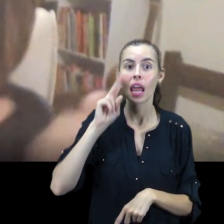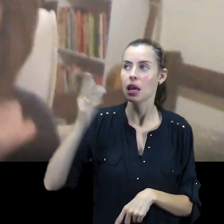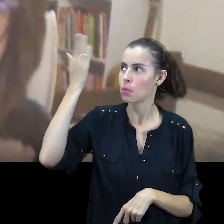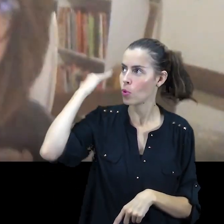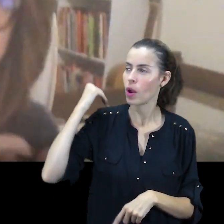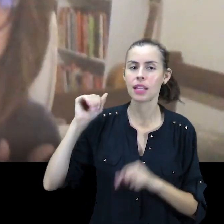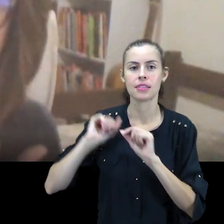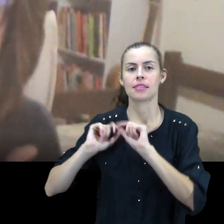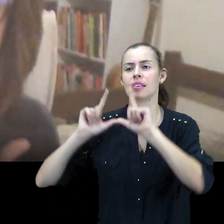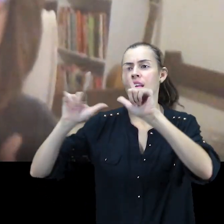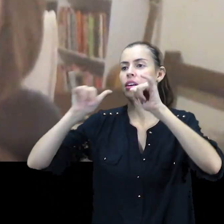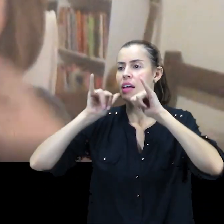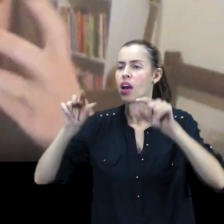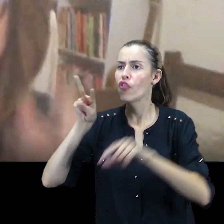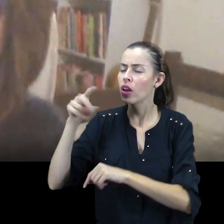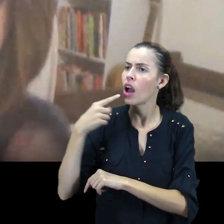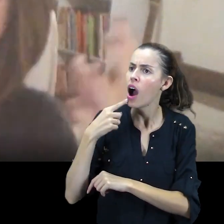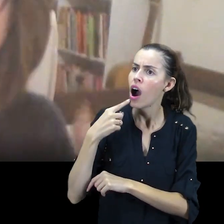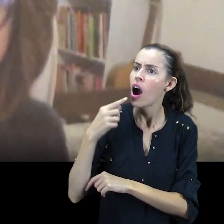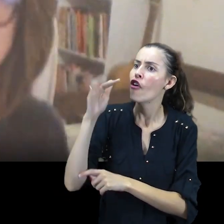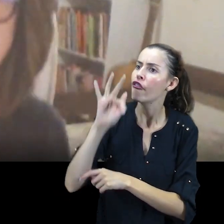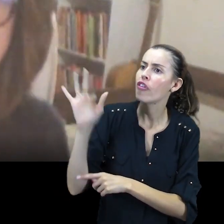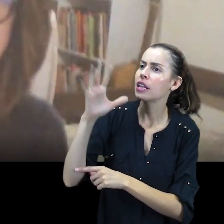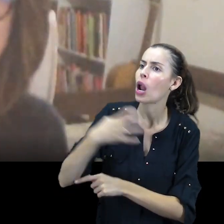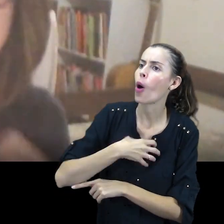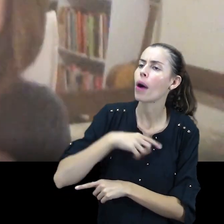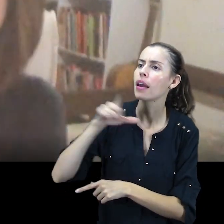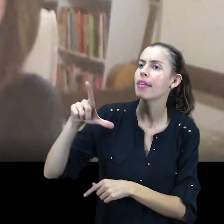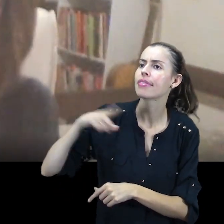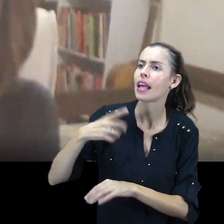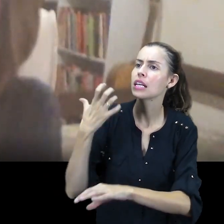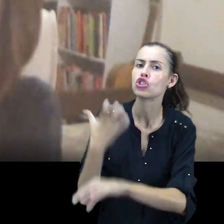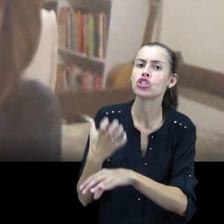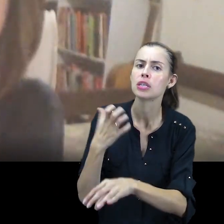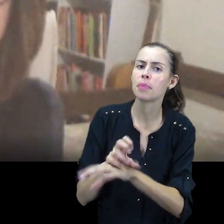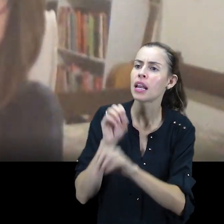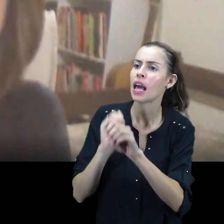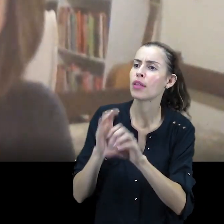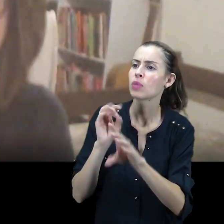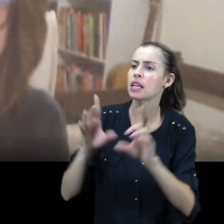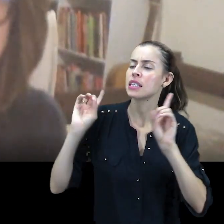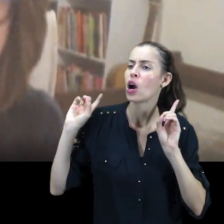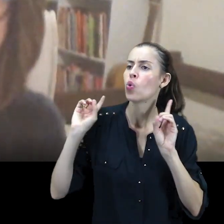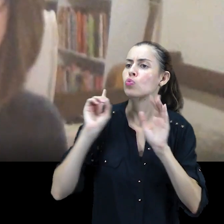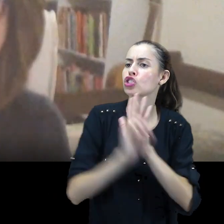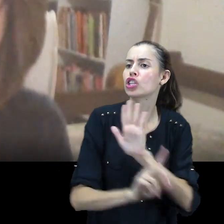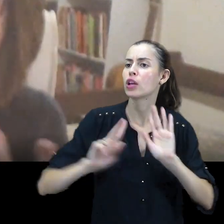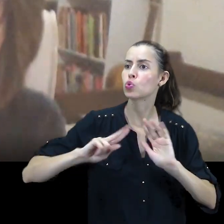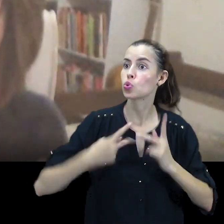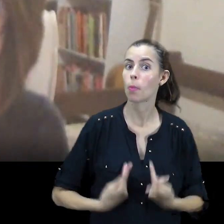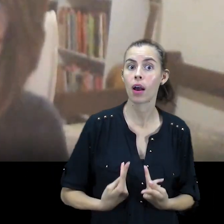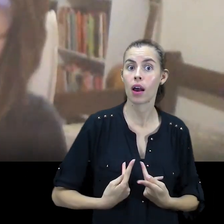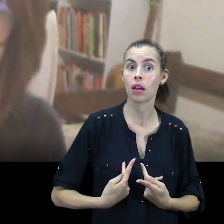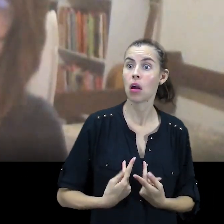direitos humanos lá na Faculdade de Educação, falando com os estagiários e estagiárias. Isso existe, olha lá, na Federal da Bahia tem, por exemplo.